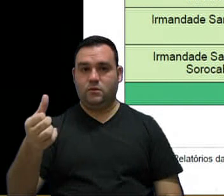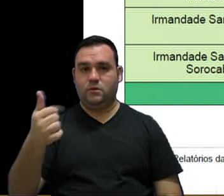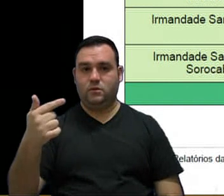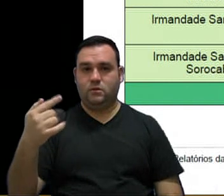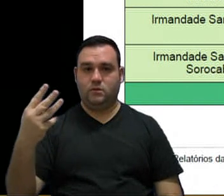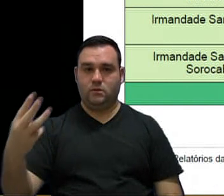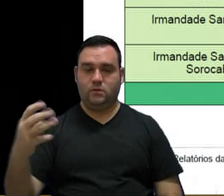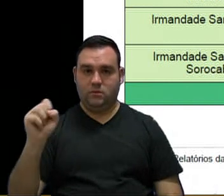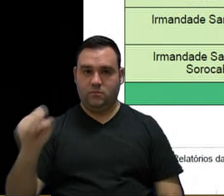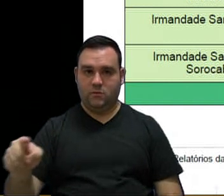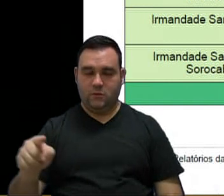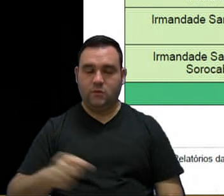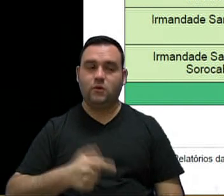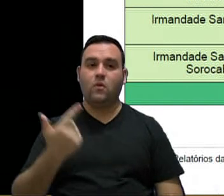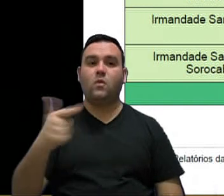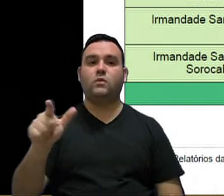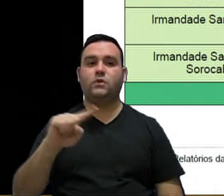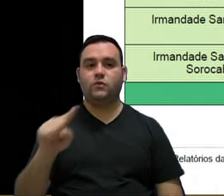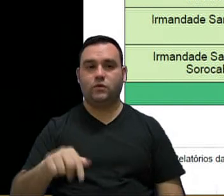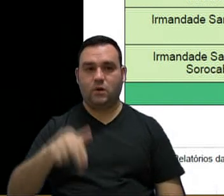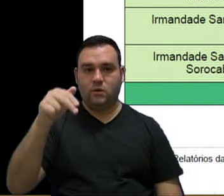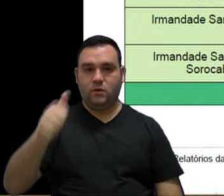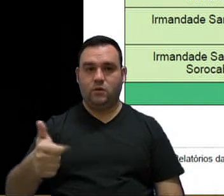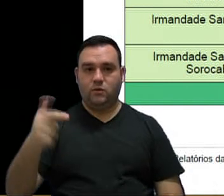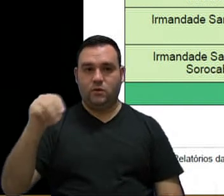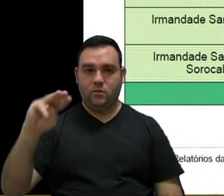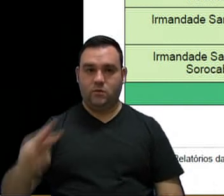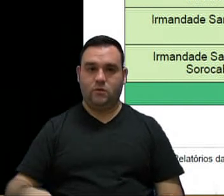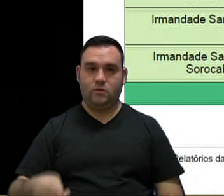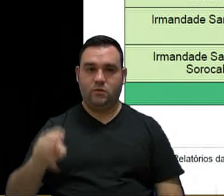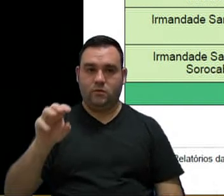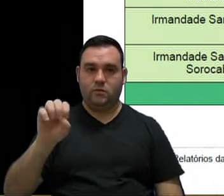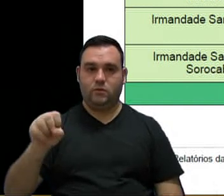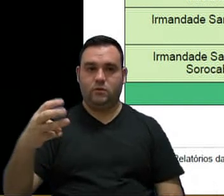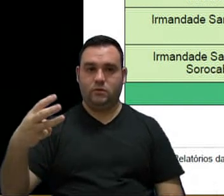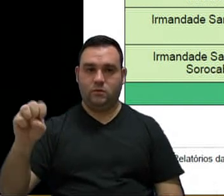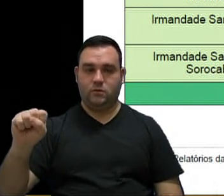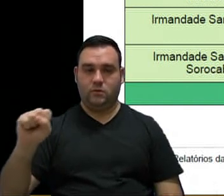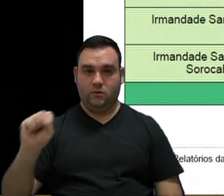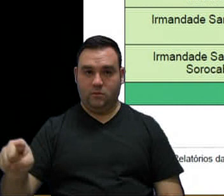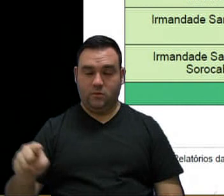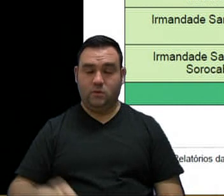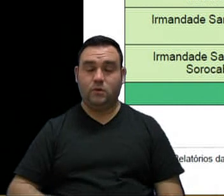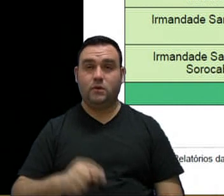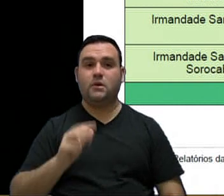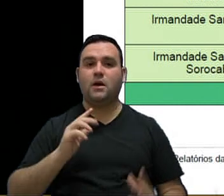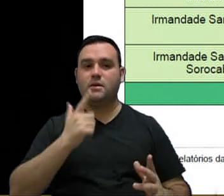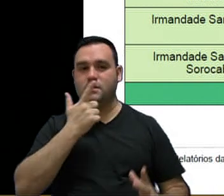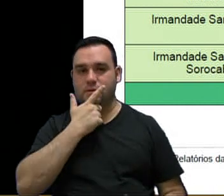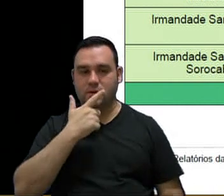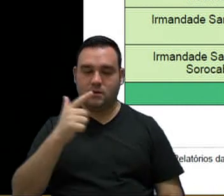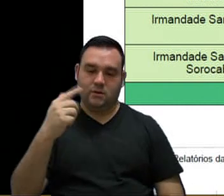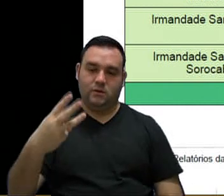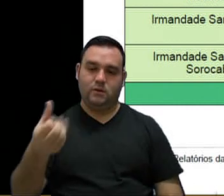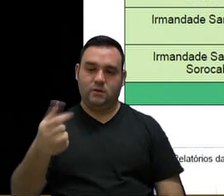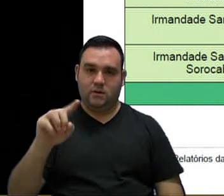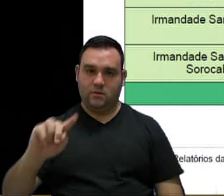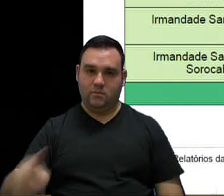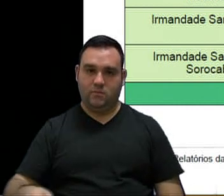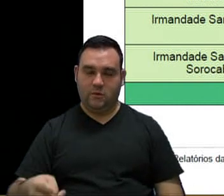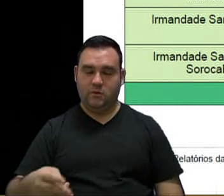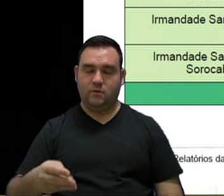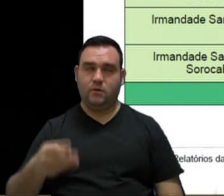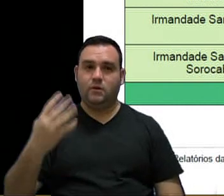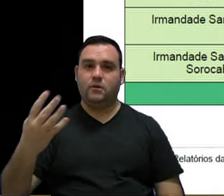733 mil zona norte 12 milhões 838 mil santa casa 36 milhões